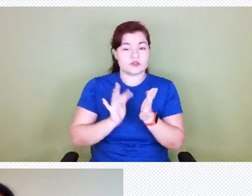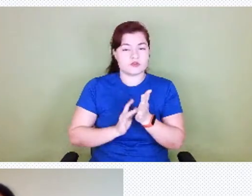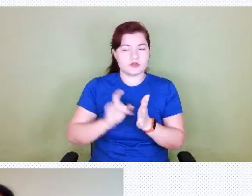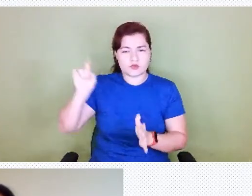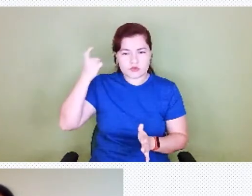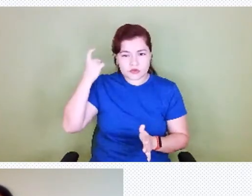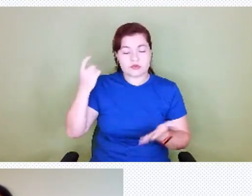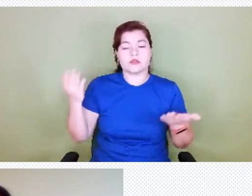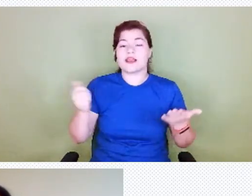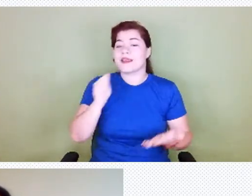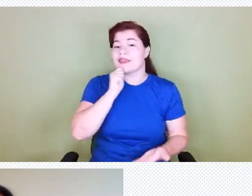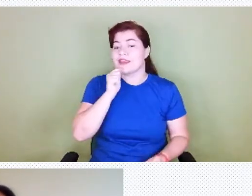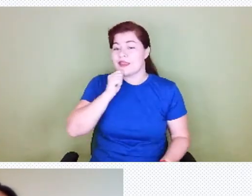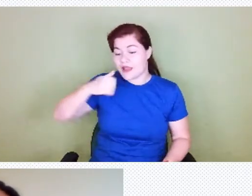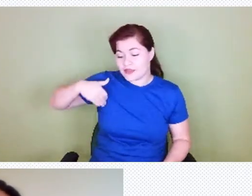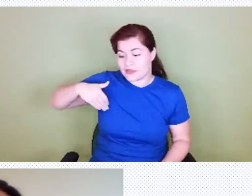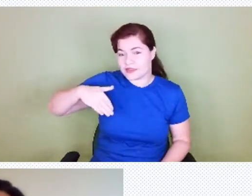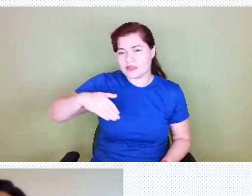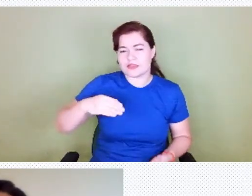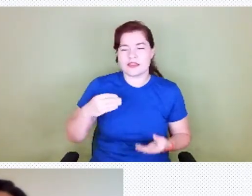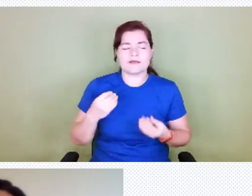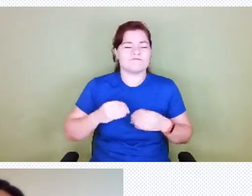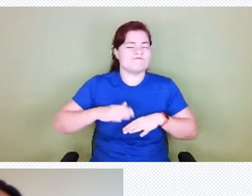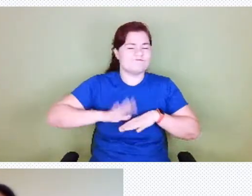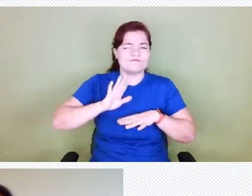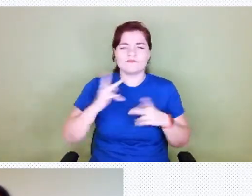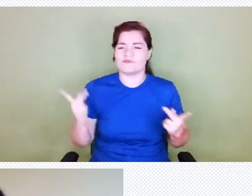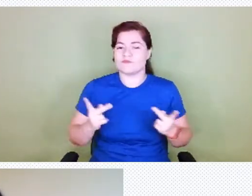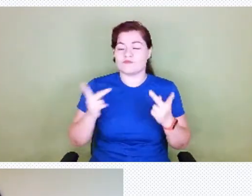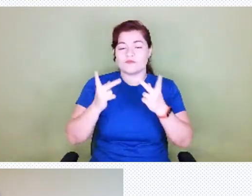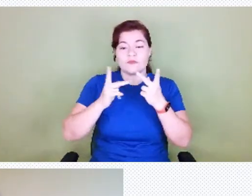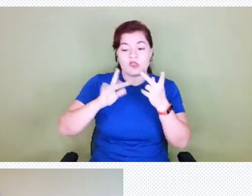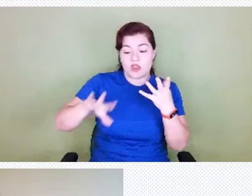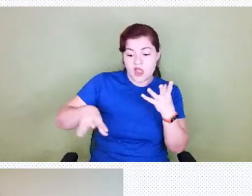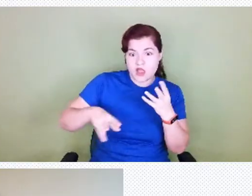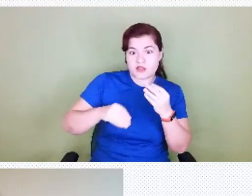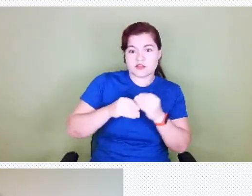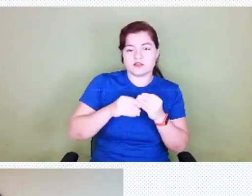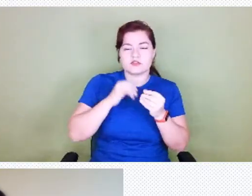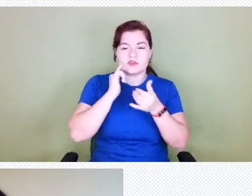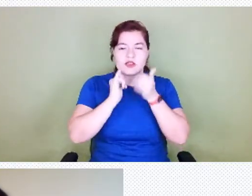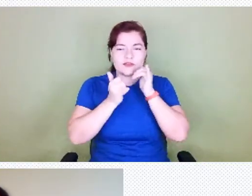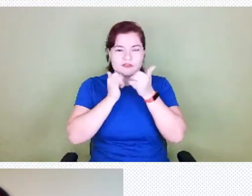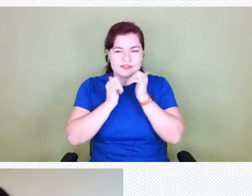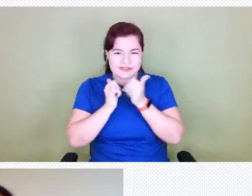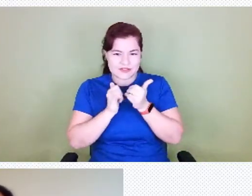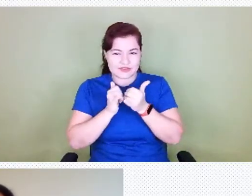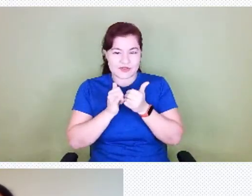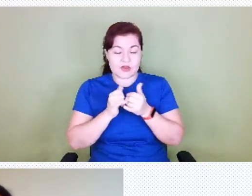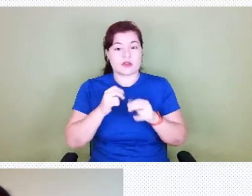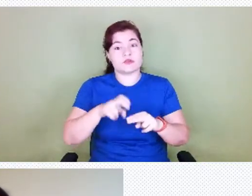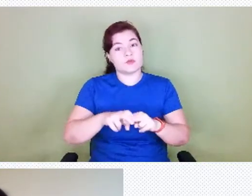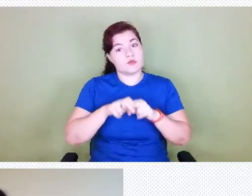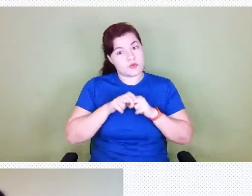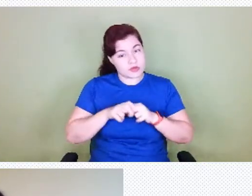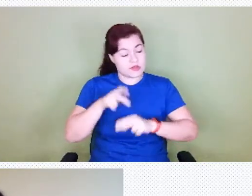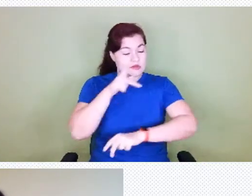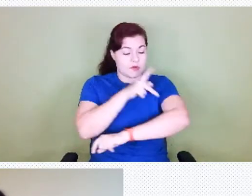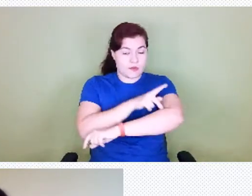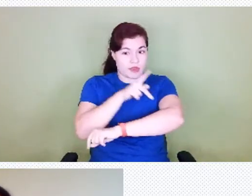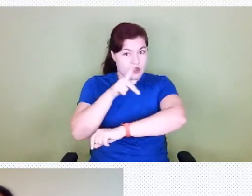tão valiosos que ele adicionava às narrativas que elaborava, e por isso era uma pedagogia,